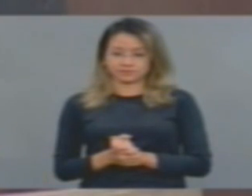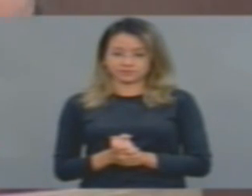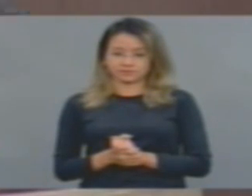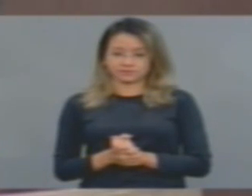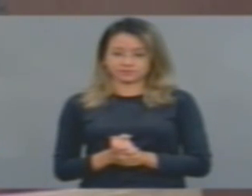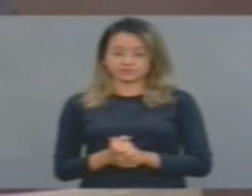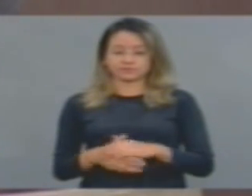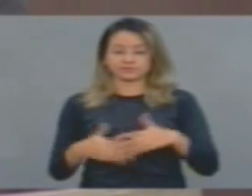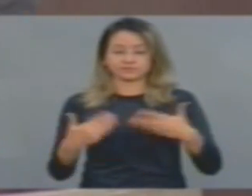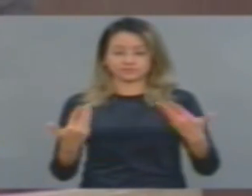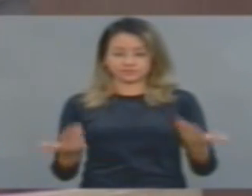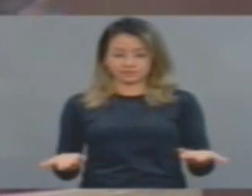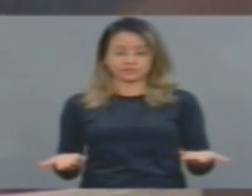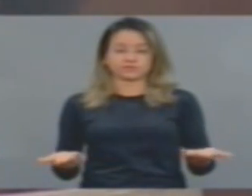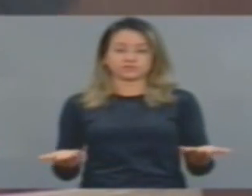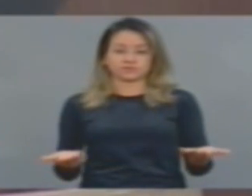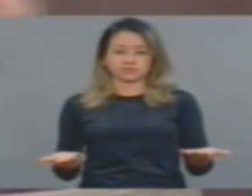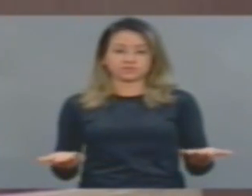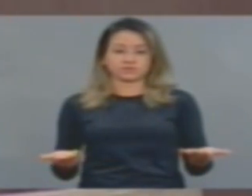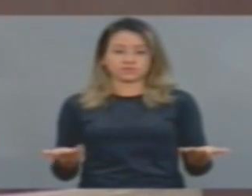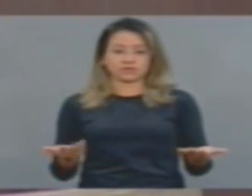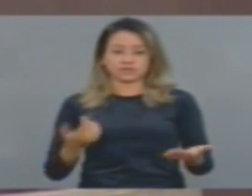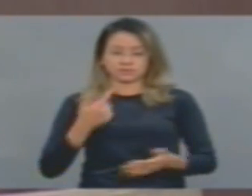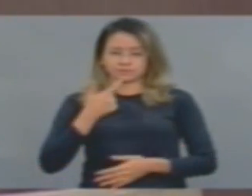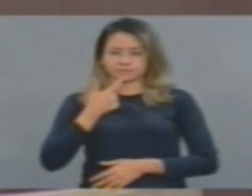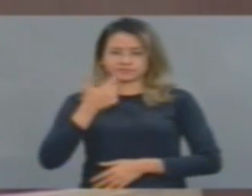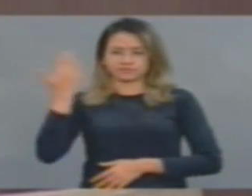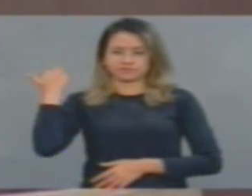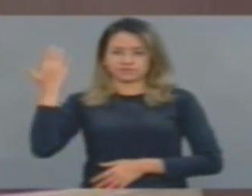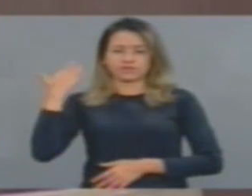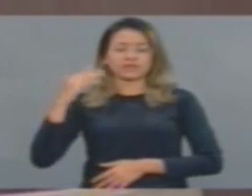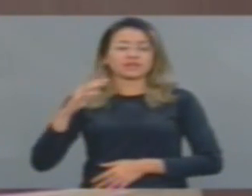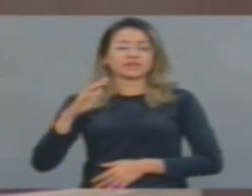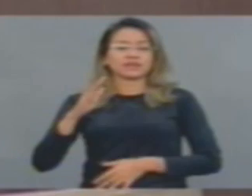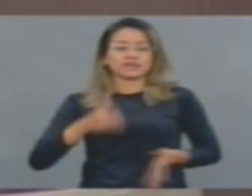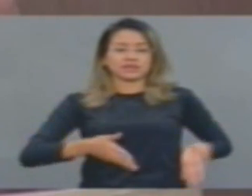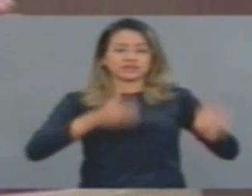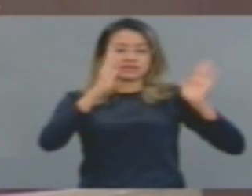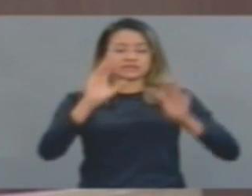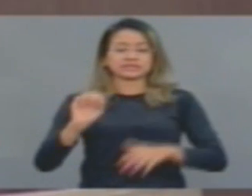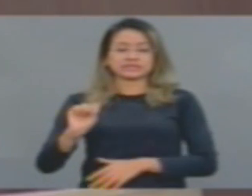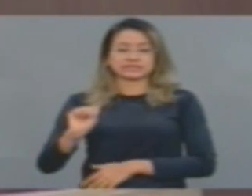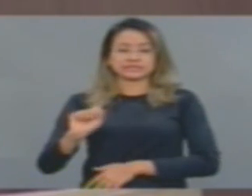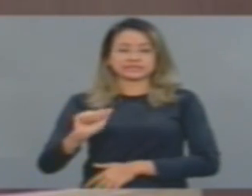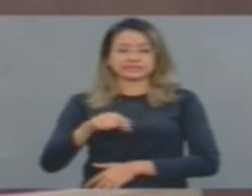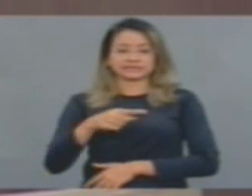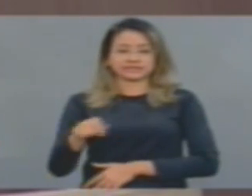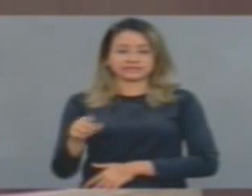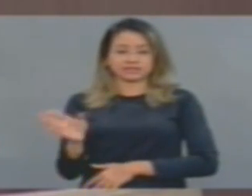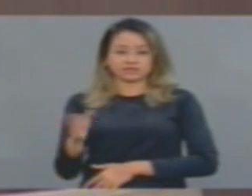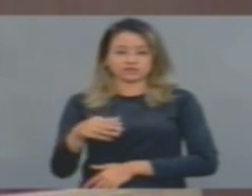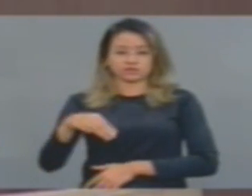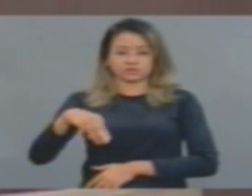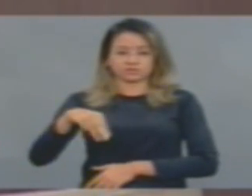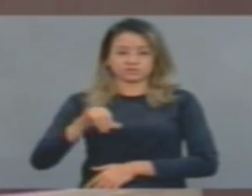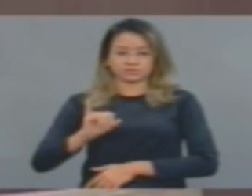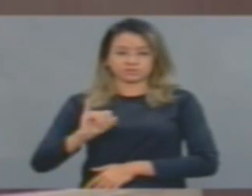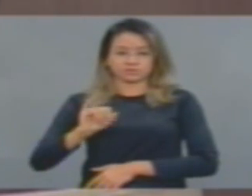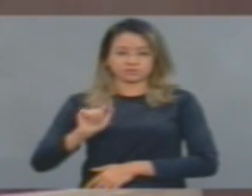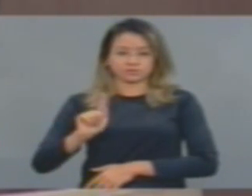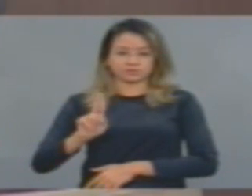São Miguel, por ocasião da última rebelião, que terminou